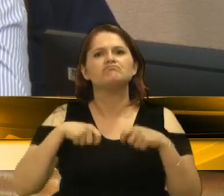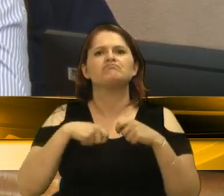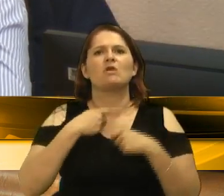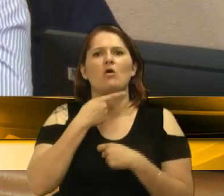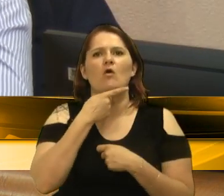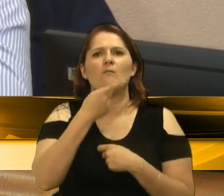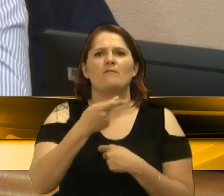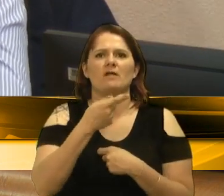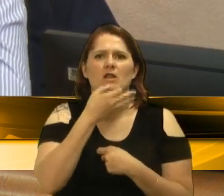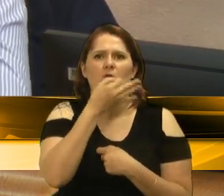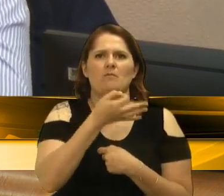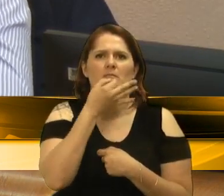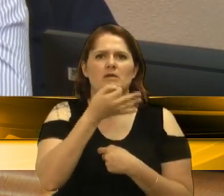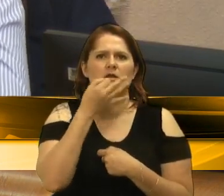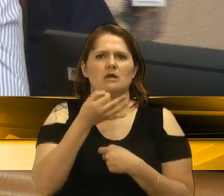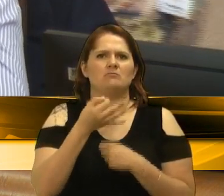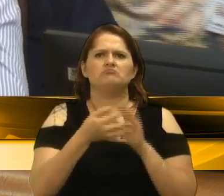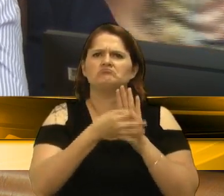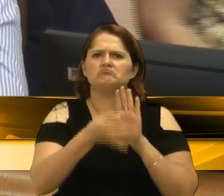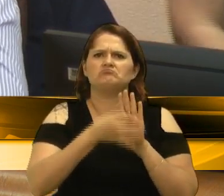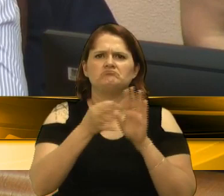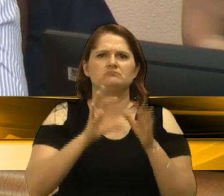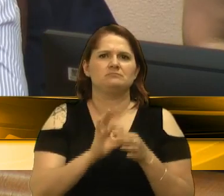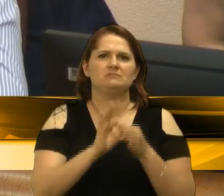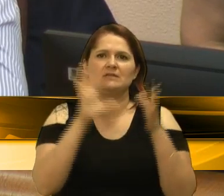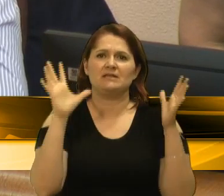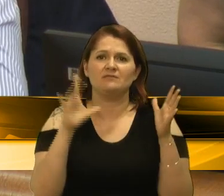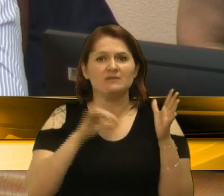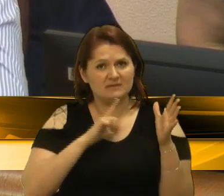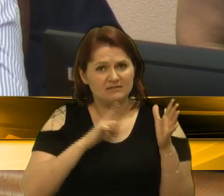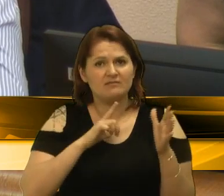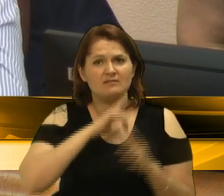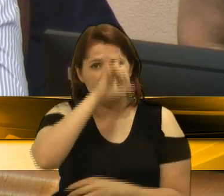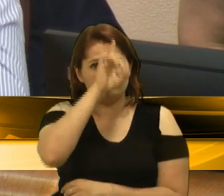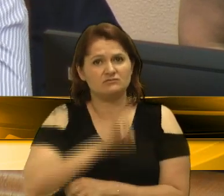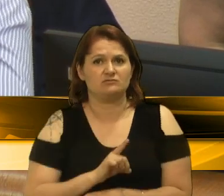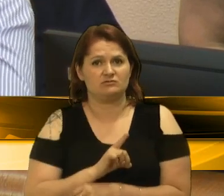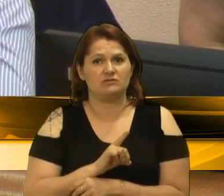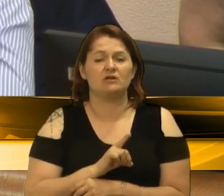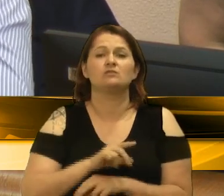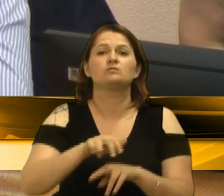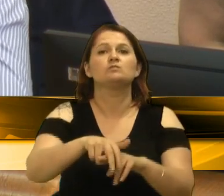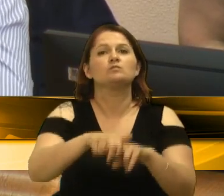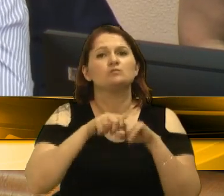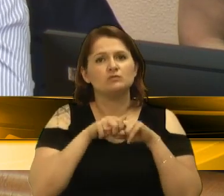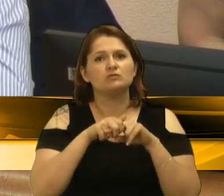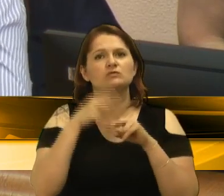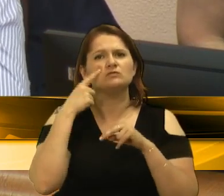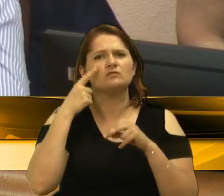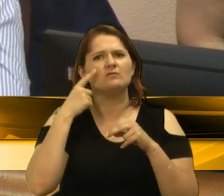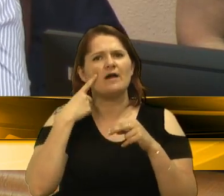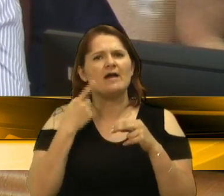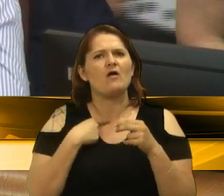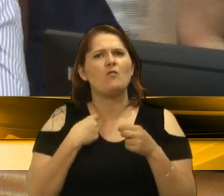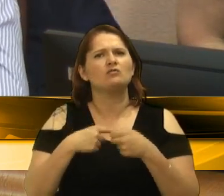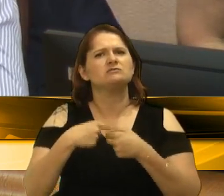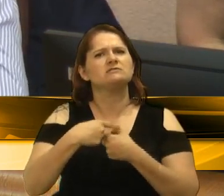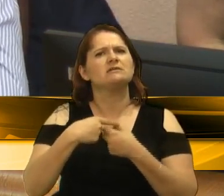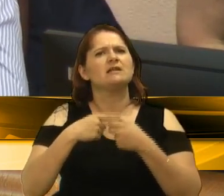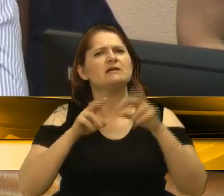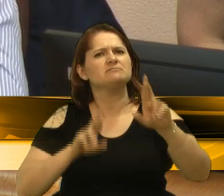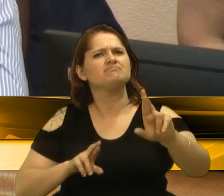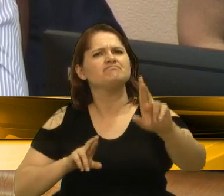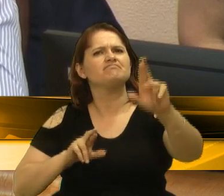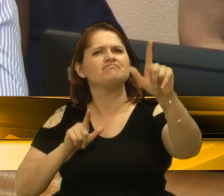as suas opiniões livremente. Não vejo, portanto, à luz dos princípios da razoabilidade e da proporcionalidade e em face do próprio texto da